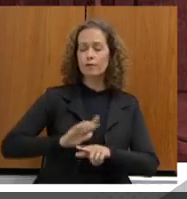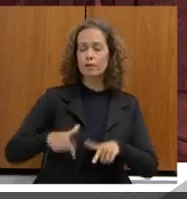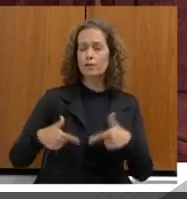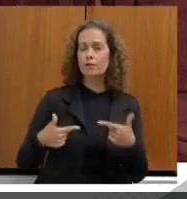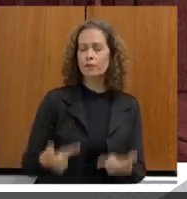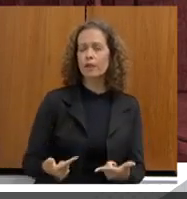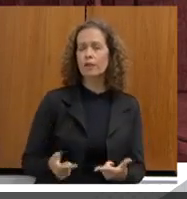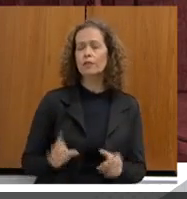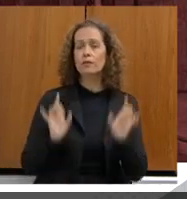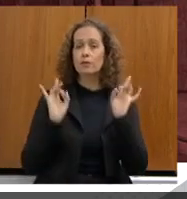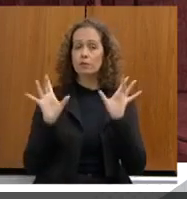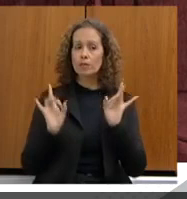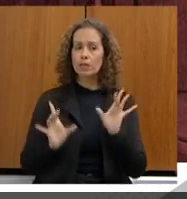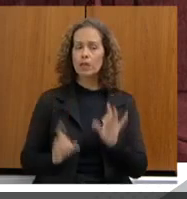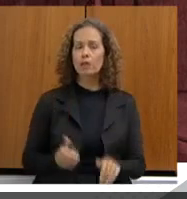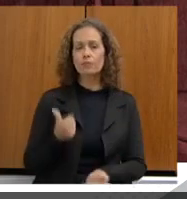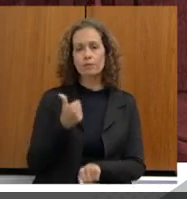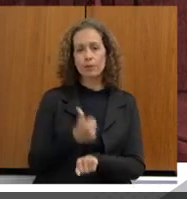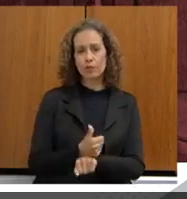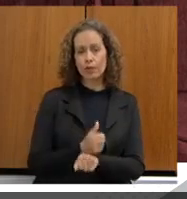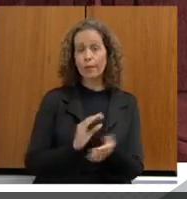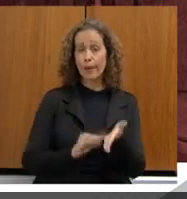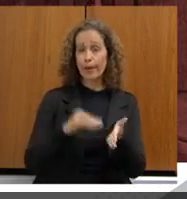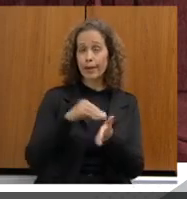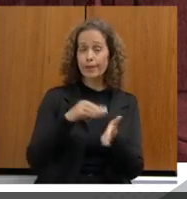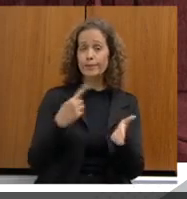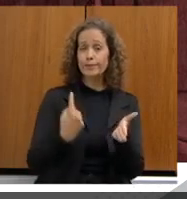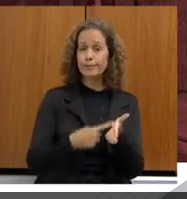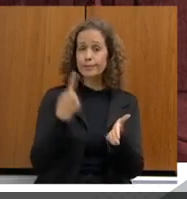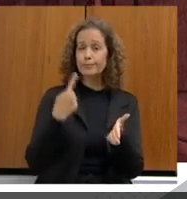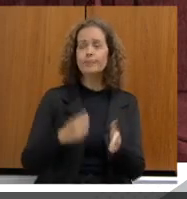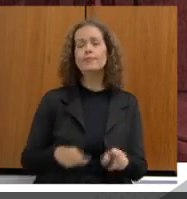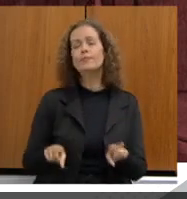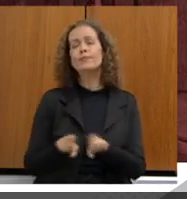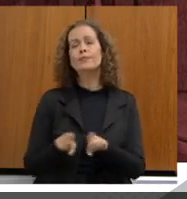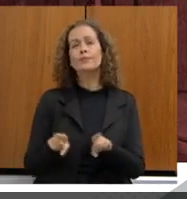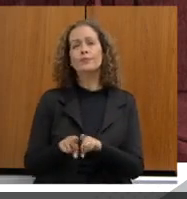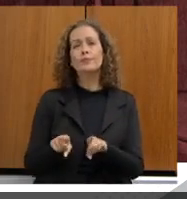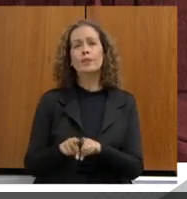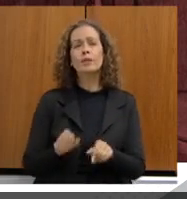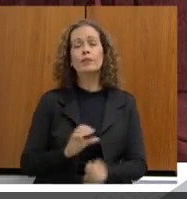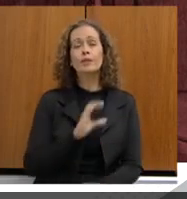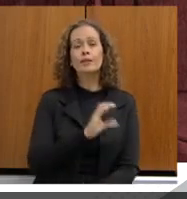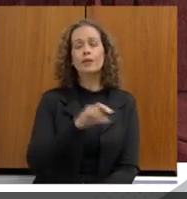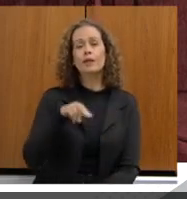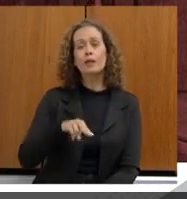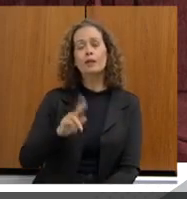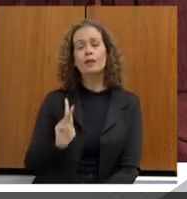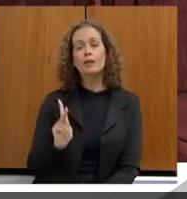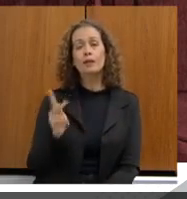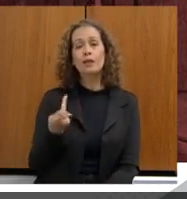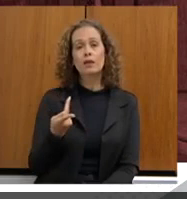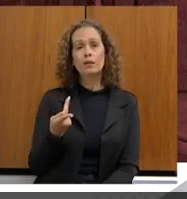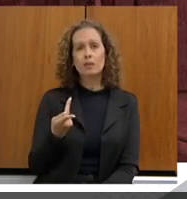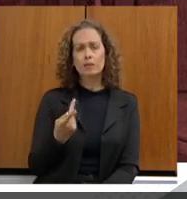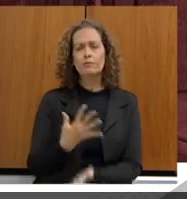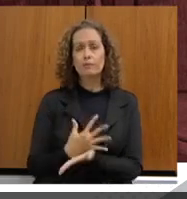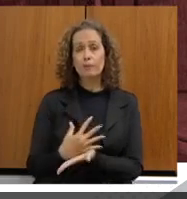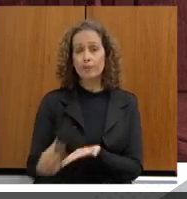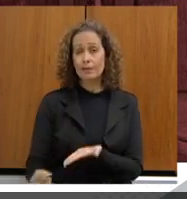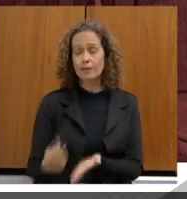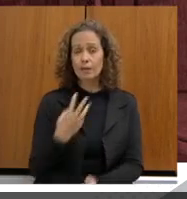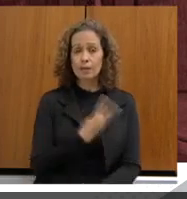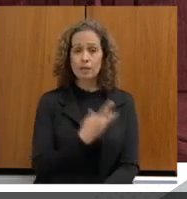por meio de agendamento houve prorrogação da CNH vencidas em